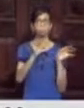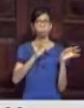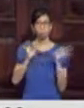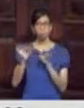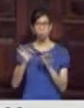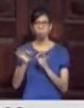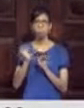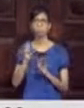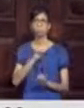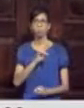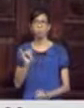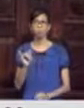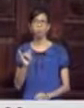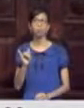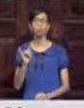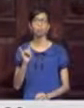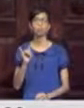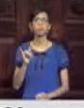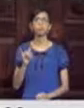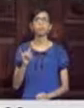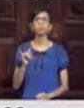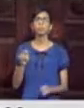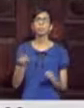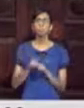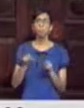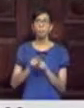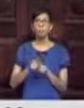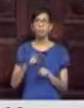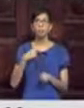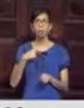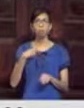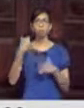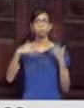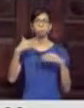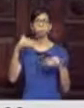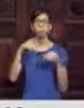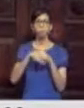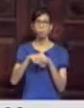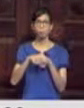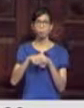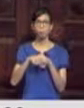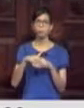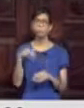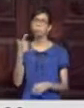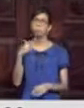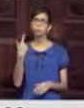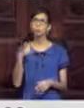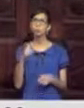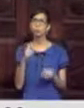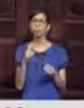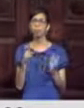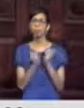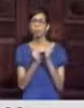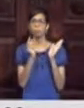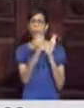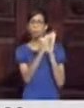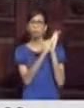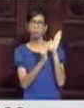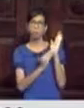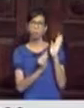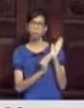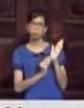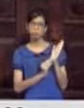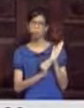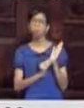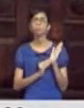serem protocolados aqui na casa, até a minha declaração de voto, meu nome para declarar voto não aparece mais na lista. Eu sei que não era Vossa Excelência que